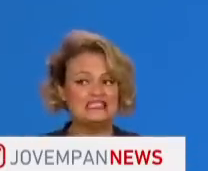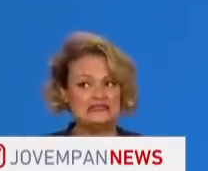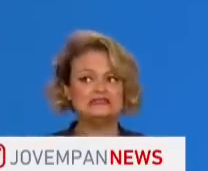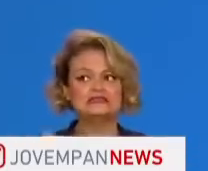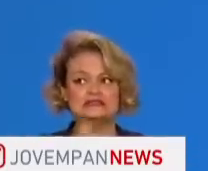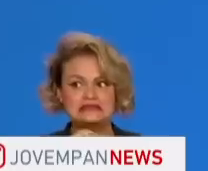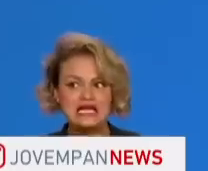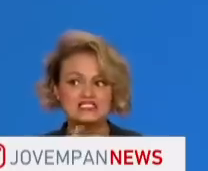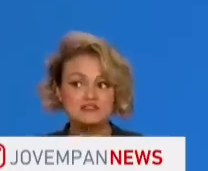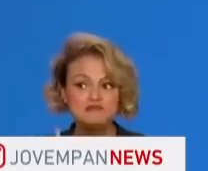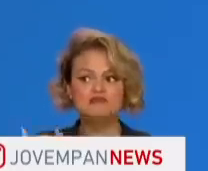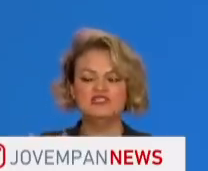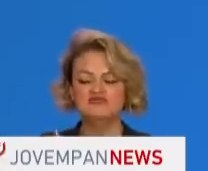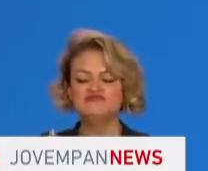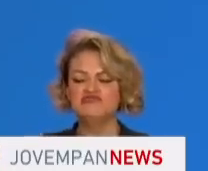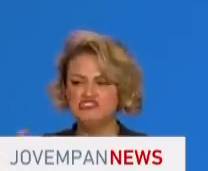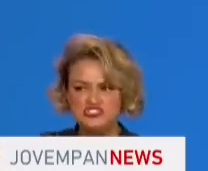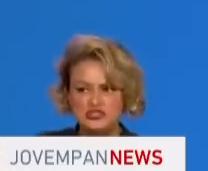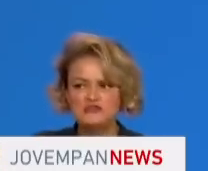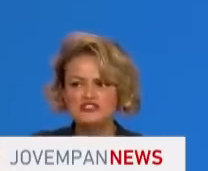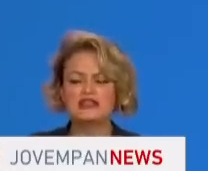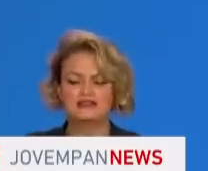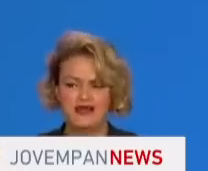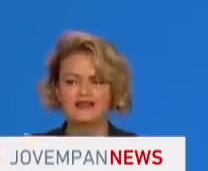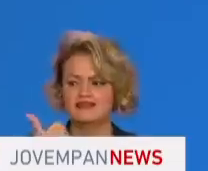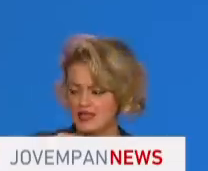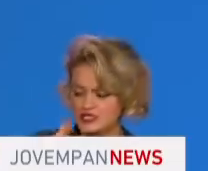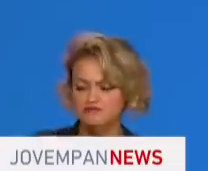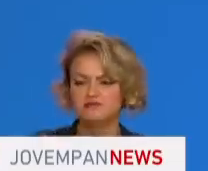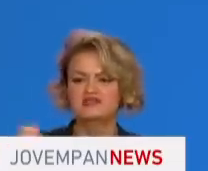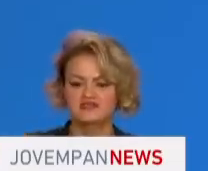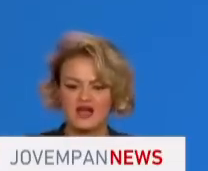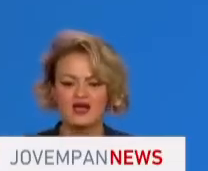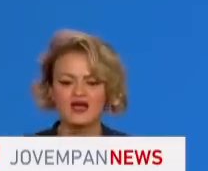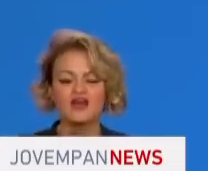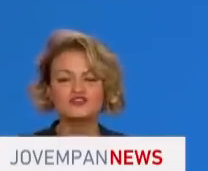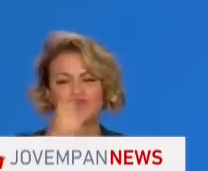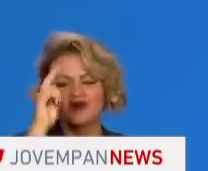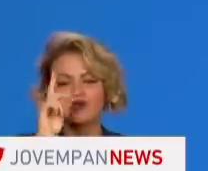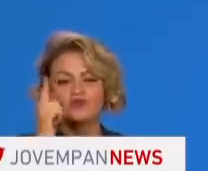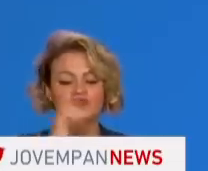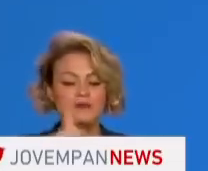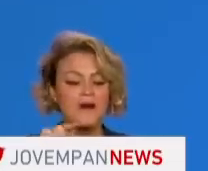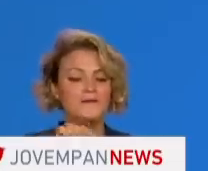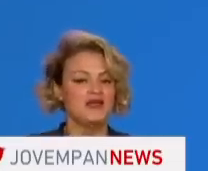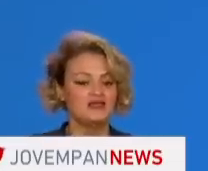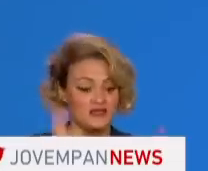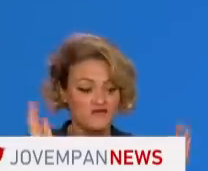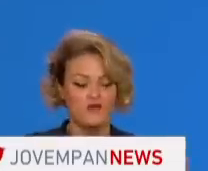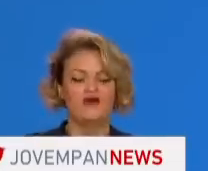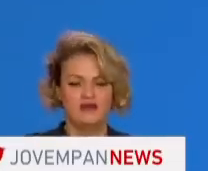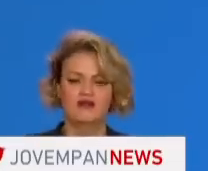bilhões de fluxo de comércio. 10 bilhões. É só colocar uma meta e estabelecer essa